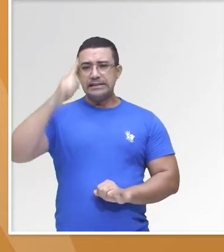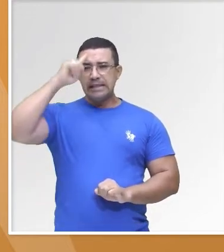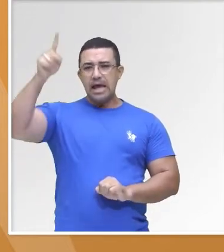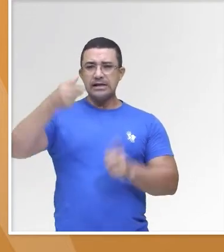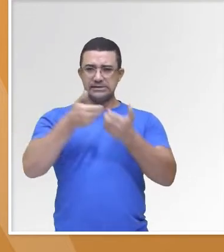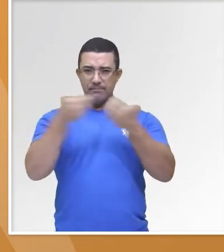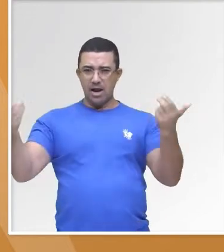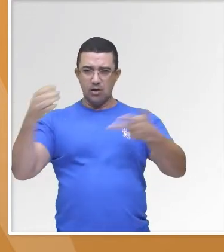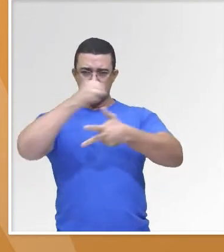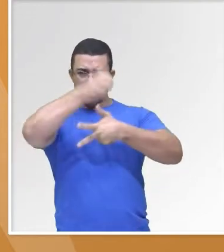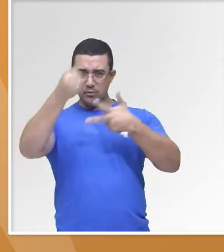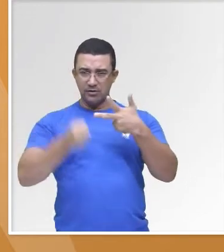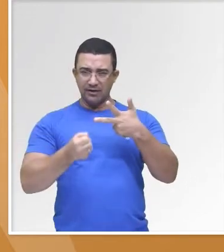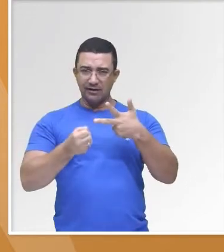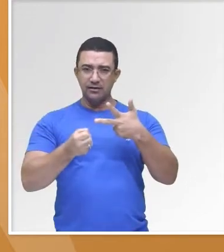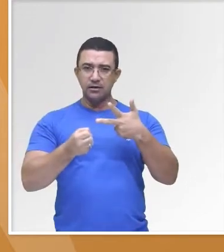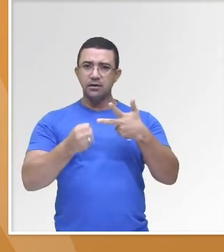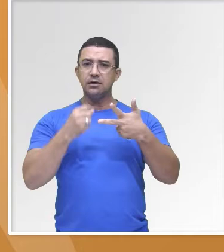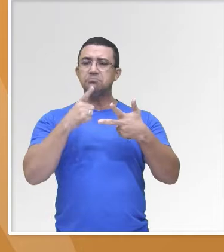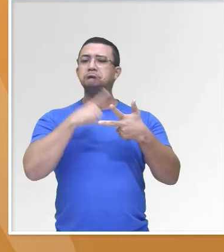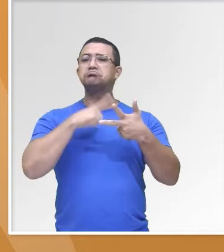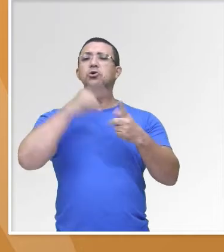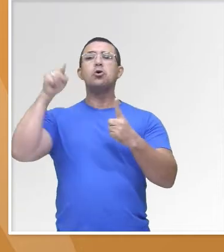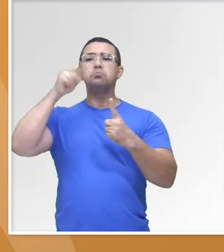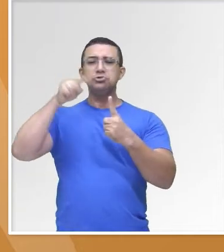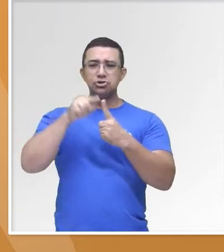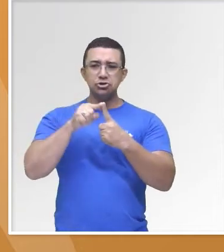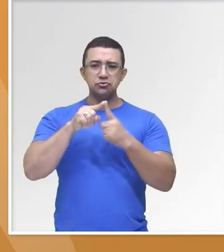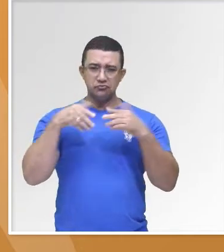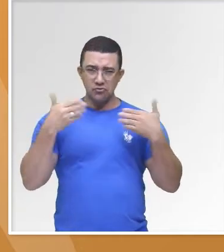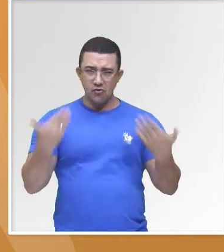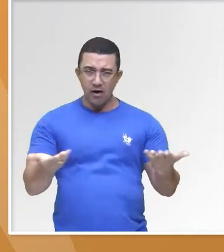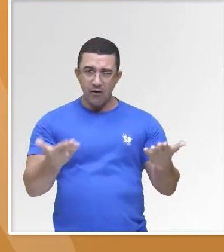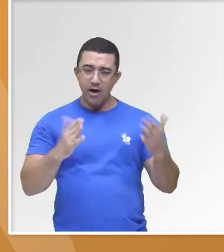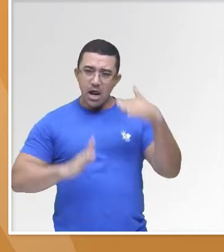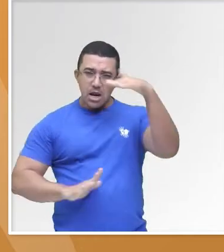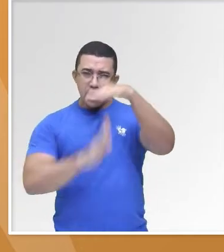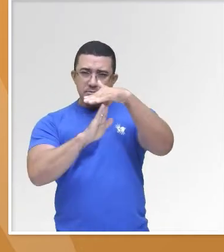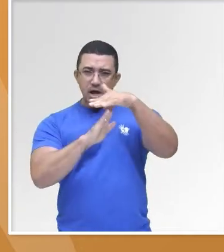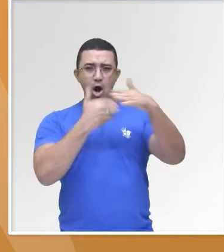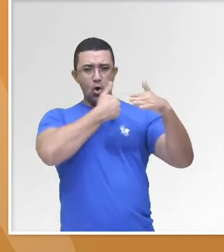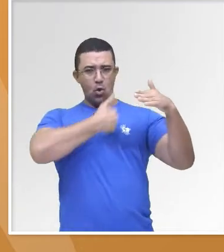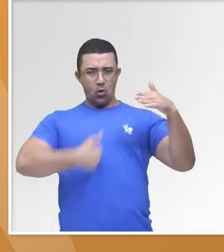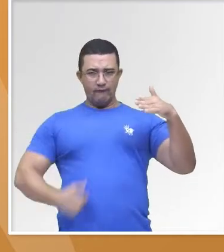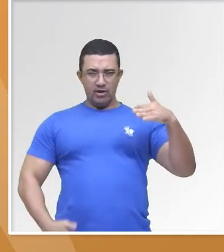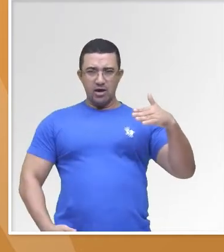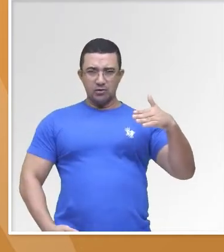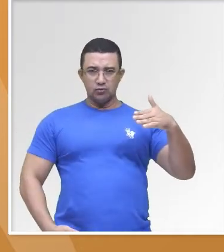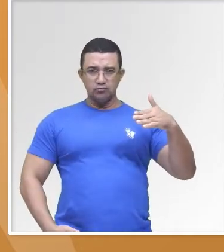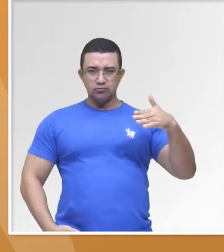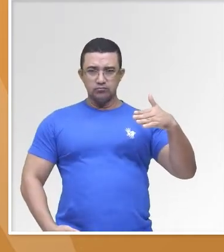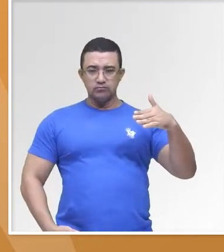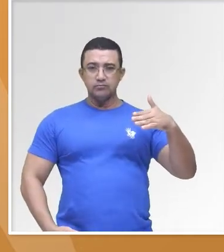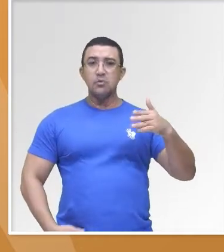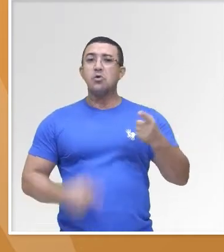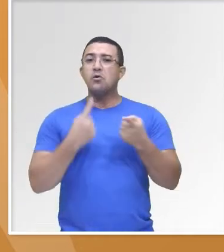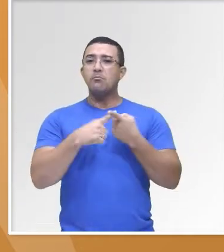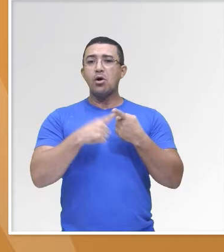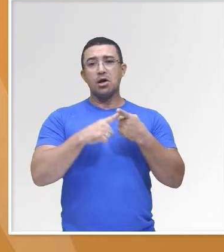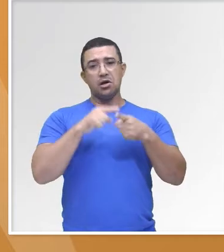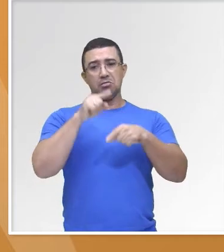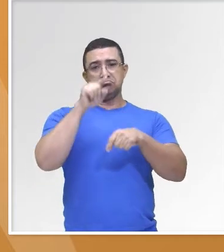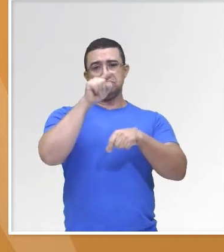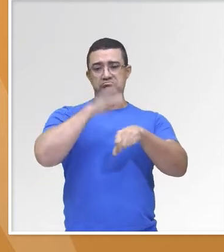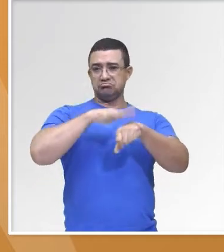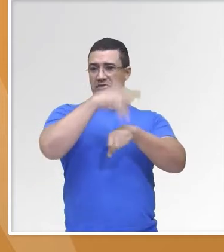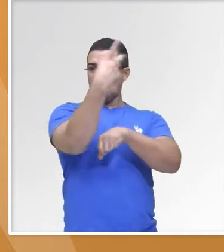dos 3 poderes tinha como objetivo limitar o poder do governante, porque ele estava na França